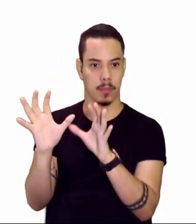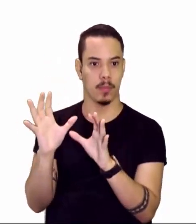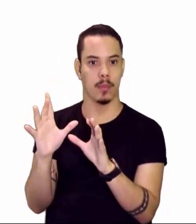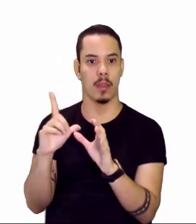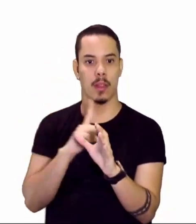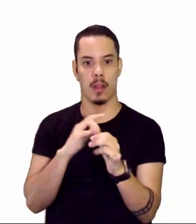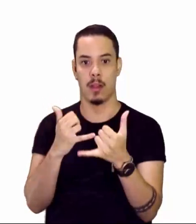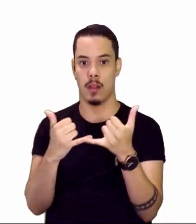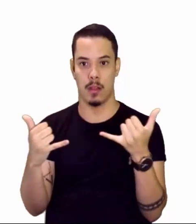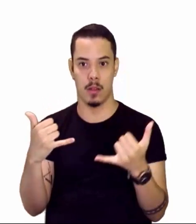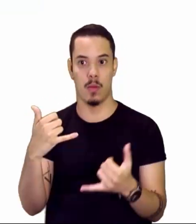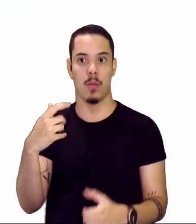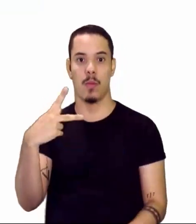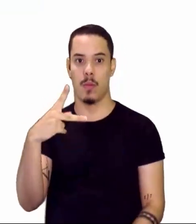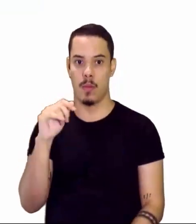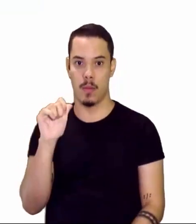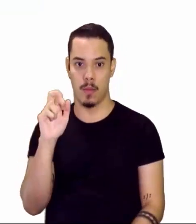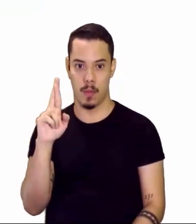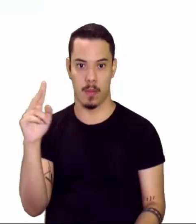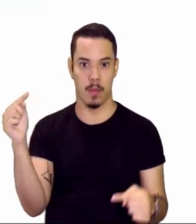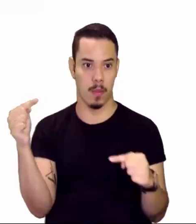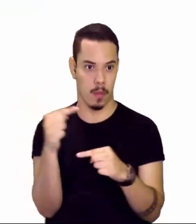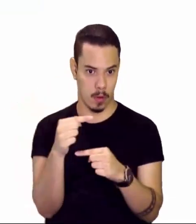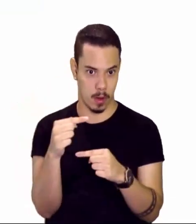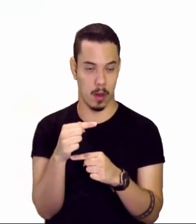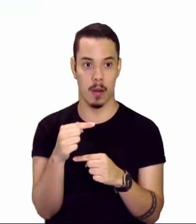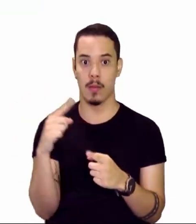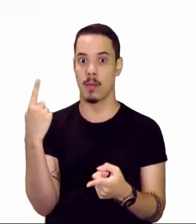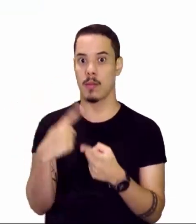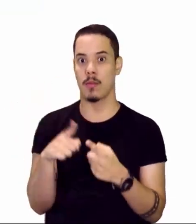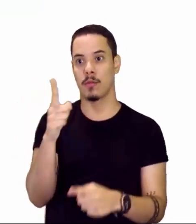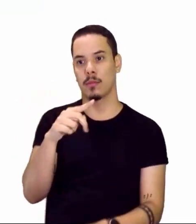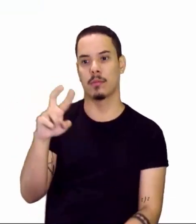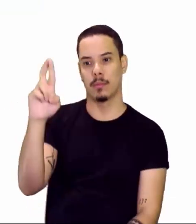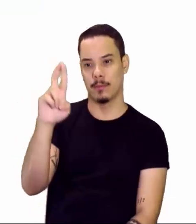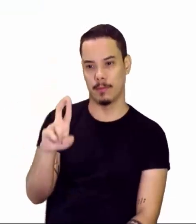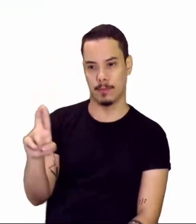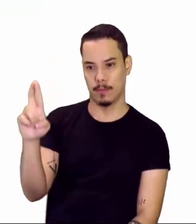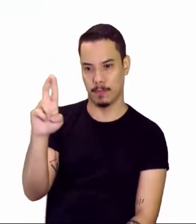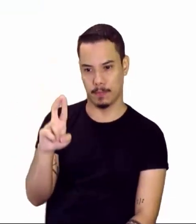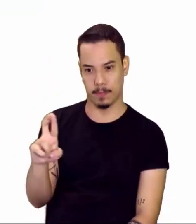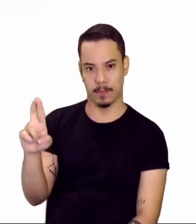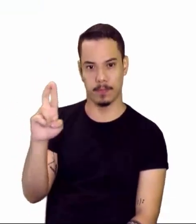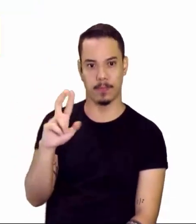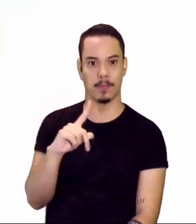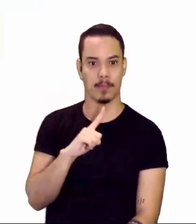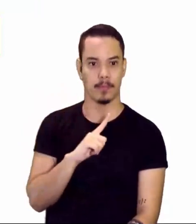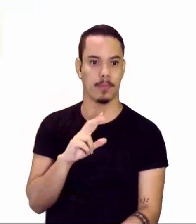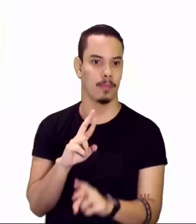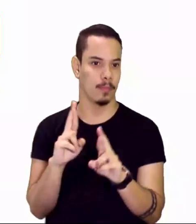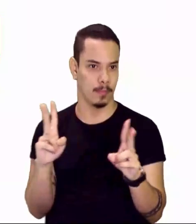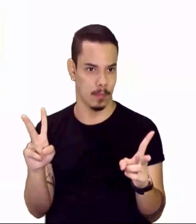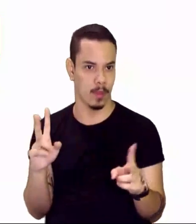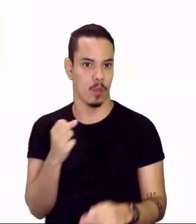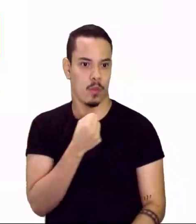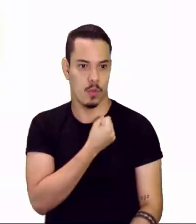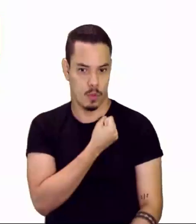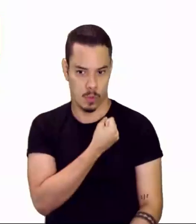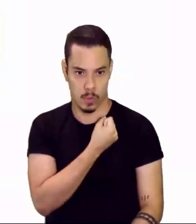ligação seja polar. E é exatamente você, ao observar lá a diferença dos